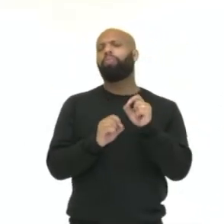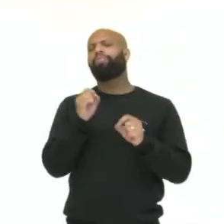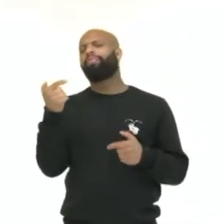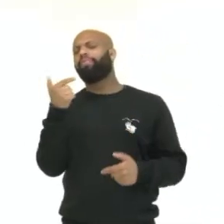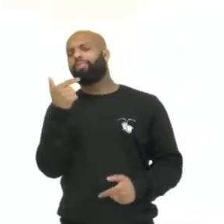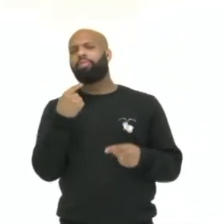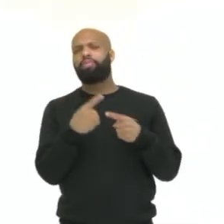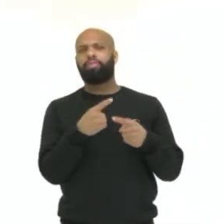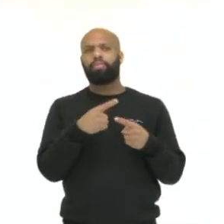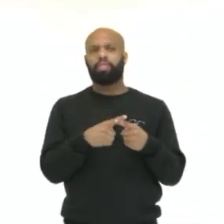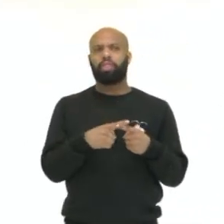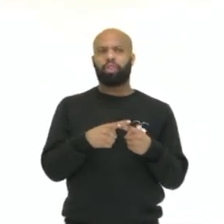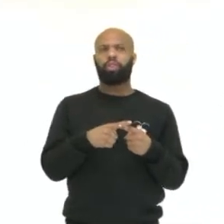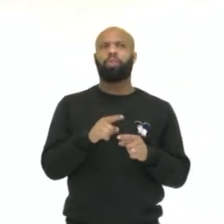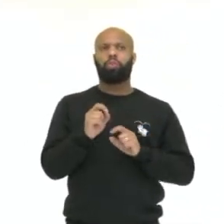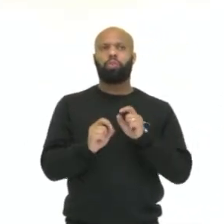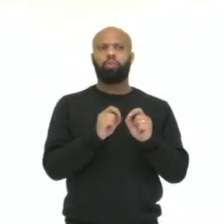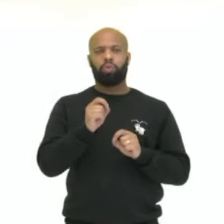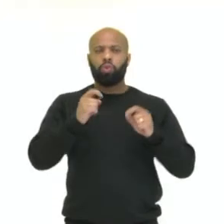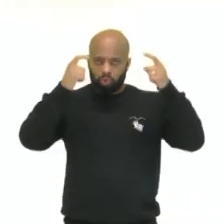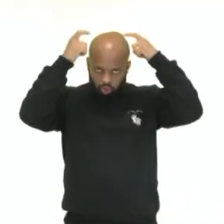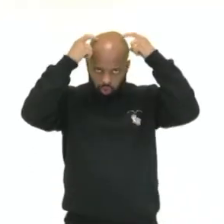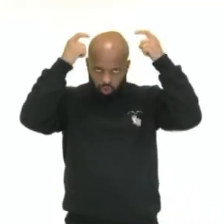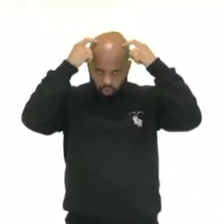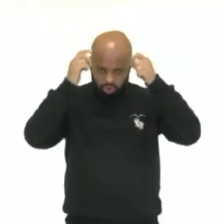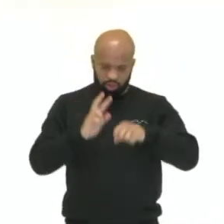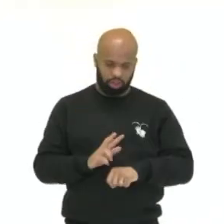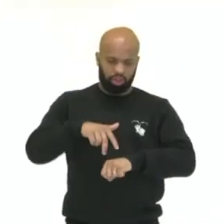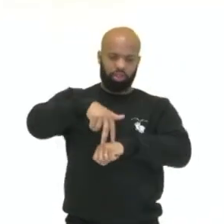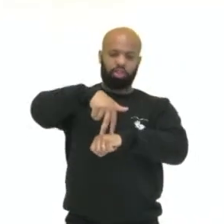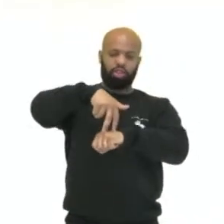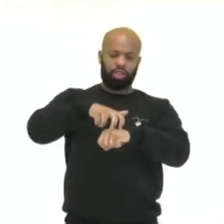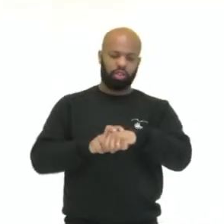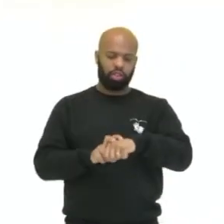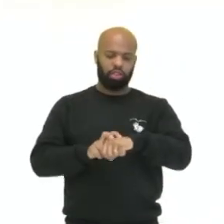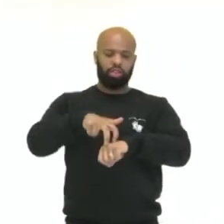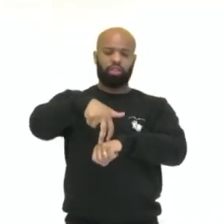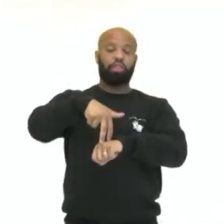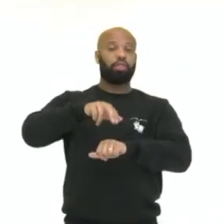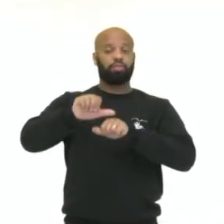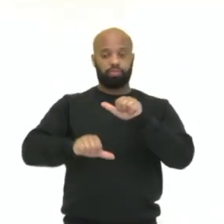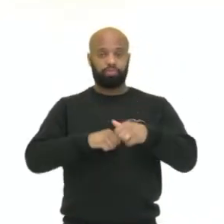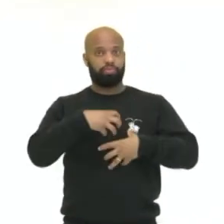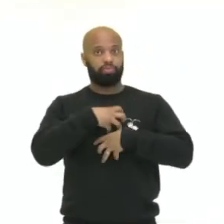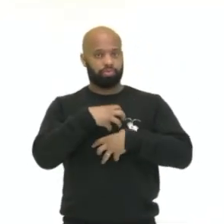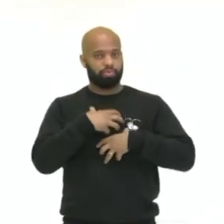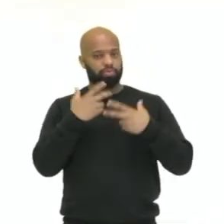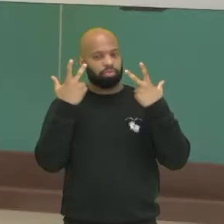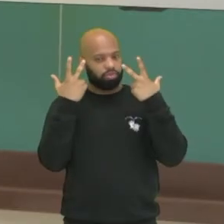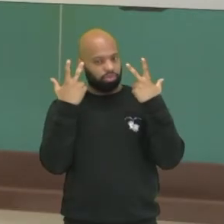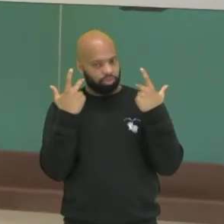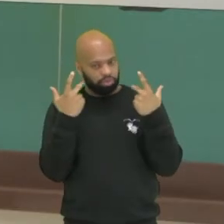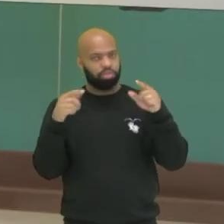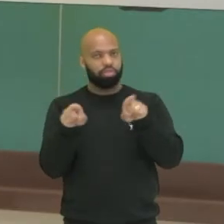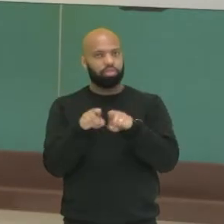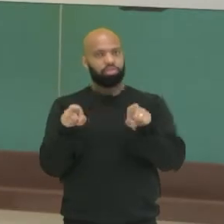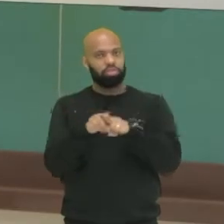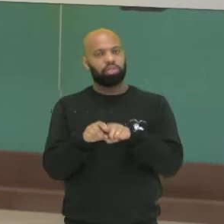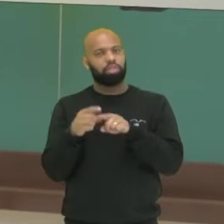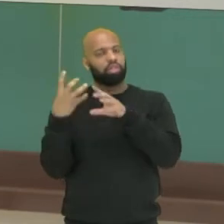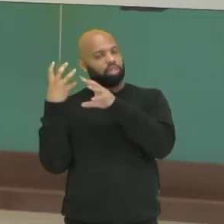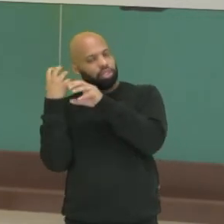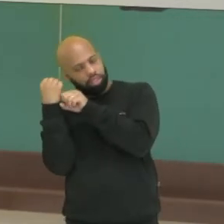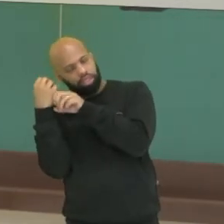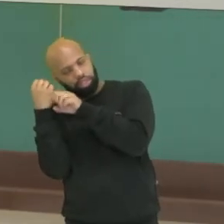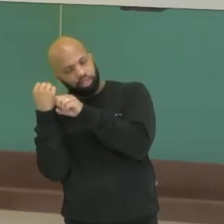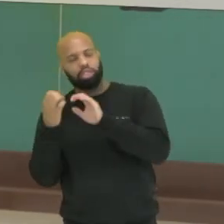de se levantarem e agacharem, os bichinhos alternam entre sua forma natural e a de travesseiro. Está ali. Então, ali